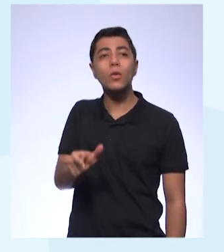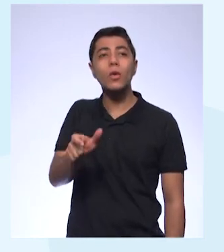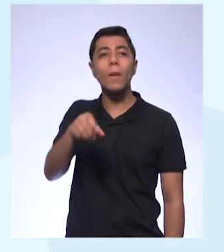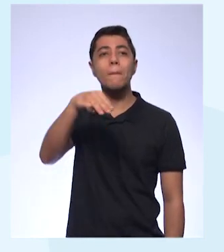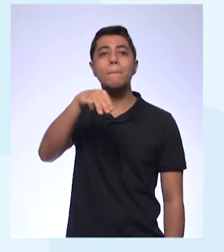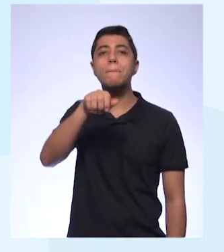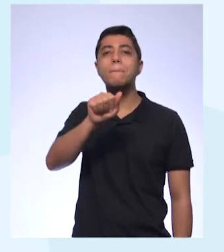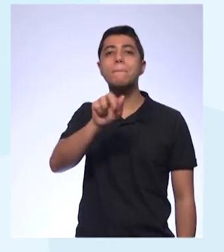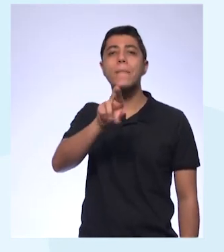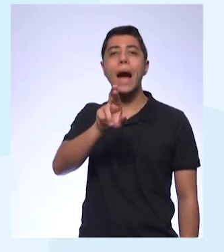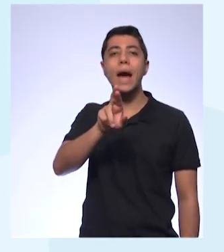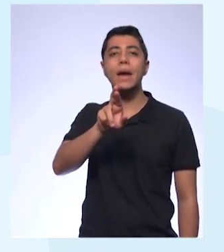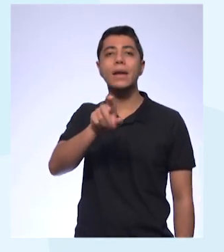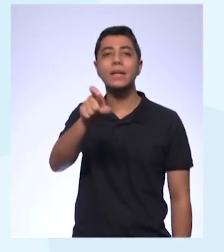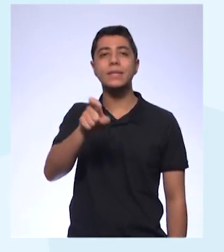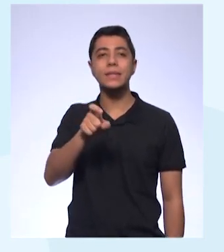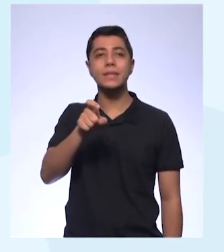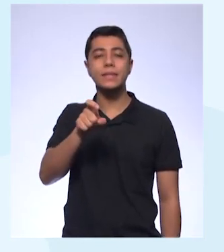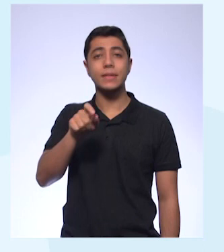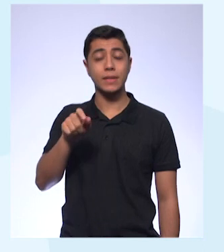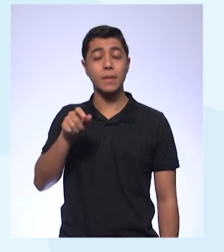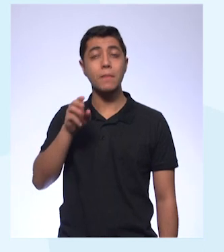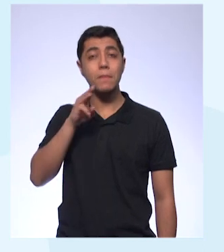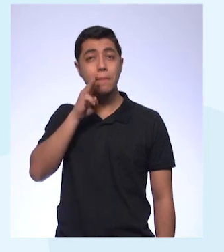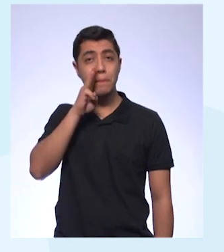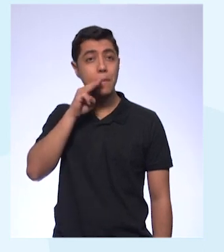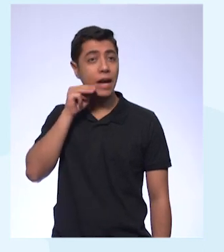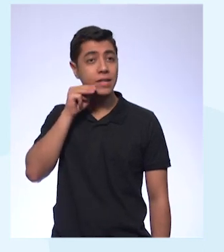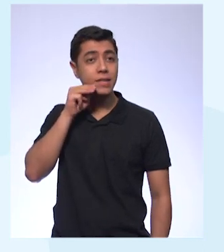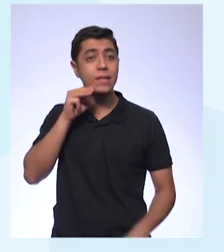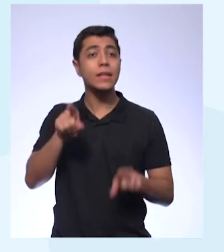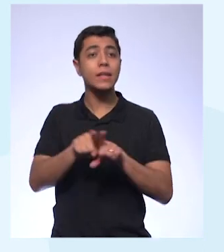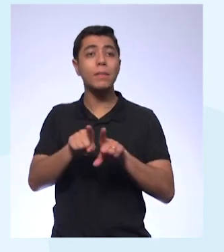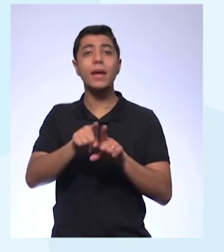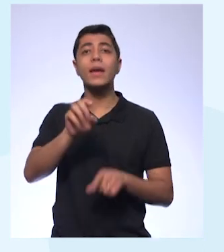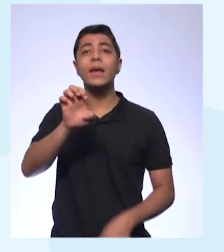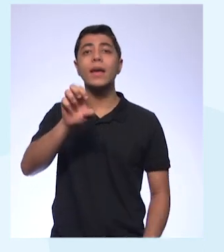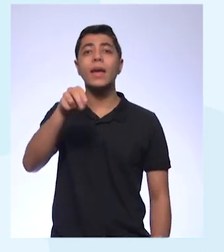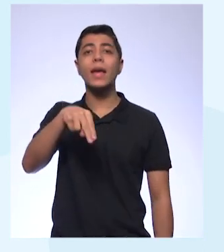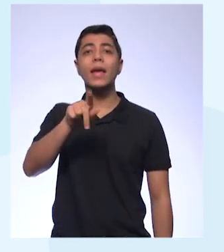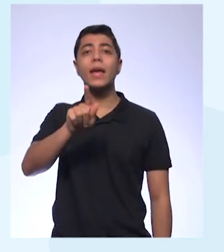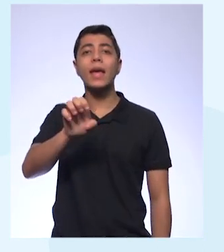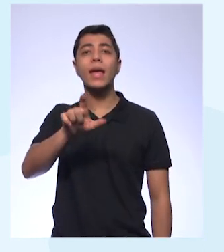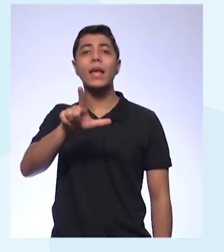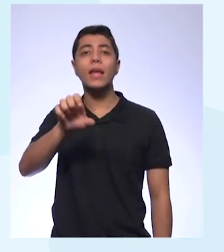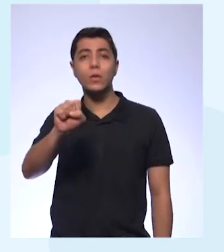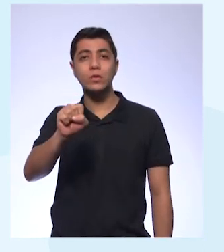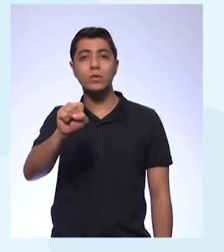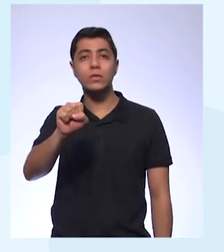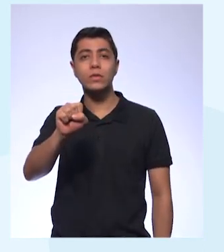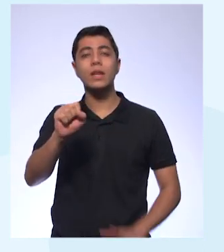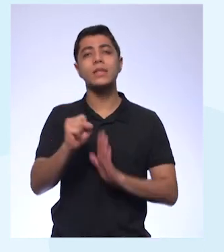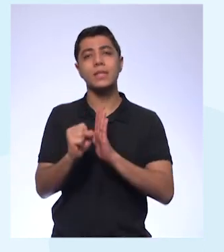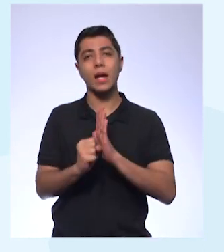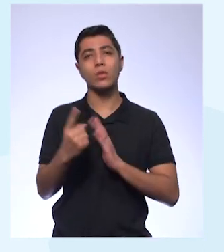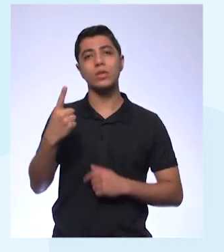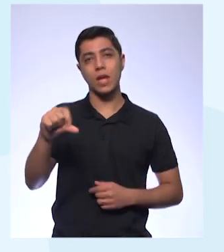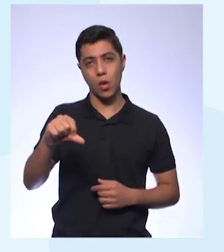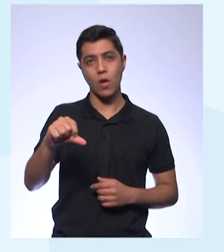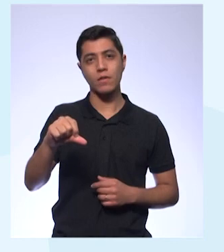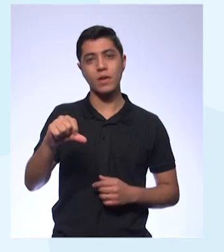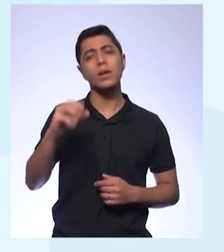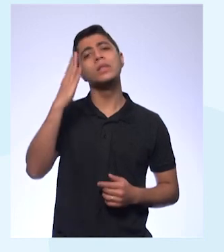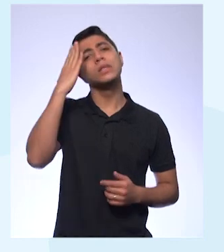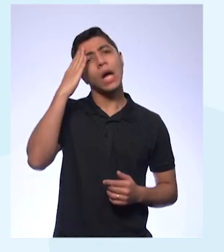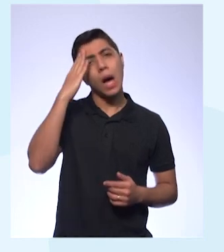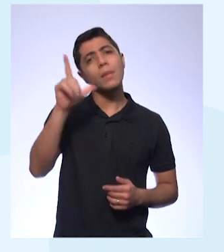Friedrich Engels, já do século XIX. Então, eles já estão mais aí, claro que o socialismo utópico também, mas eles já estão aí